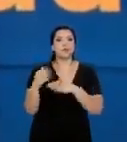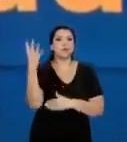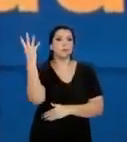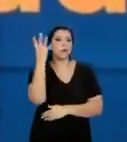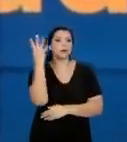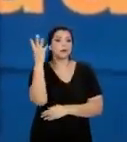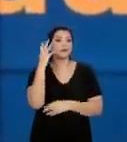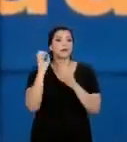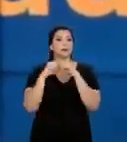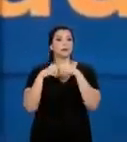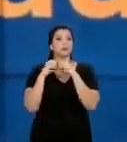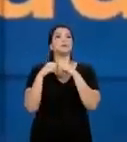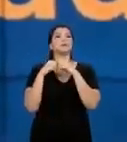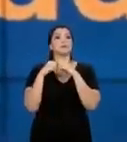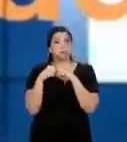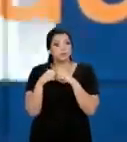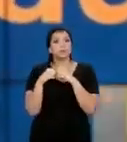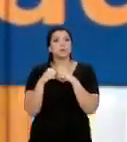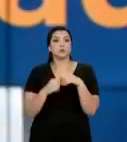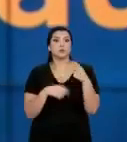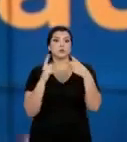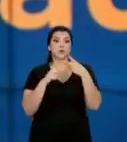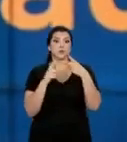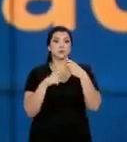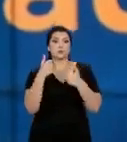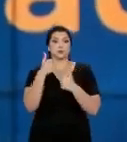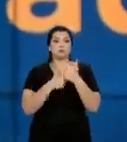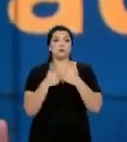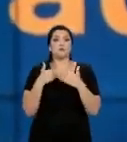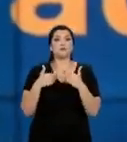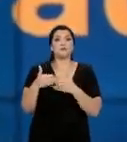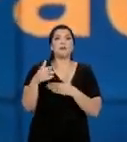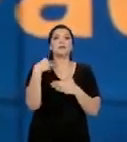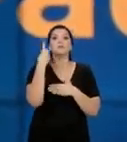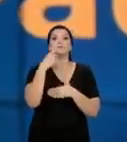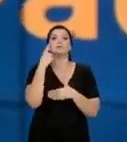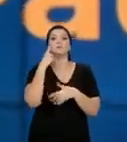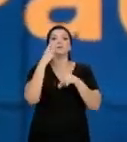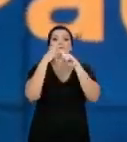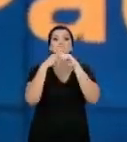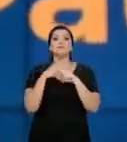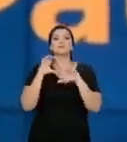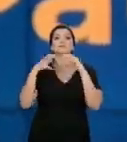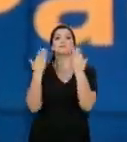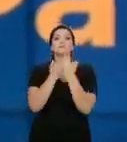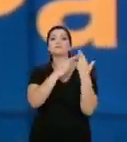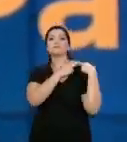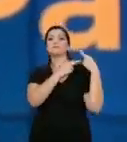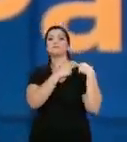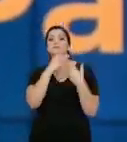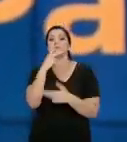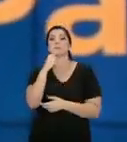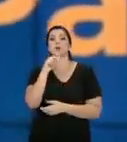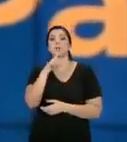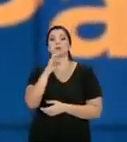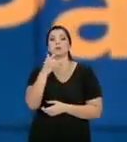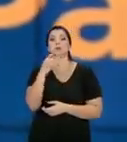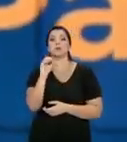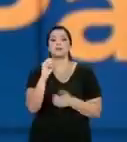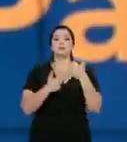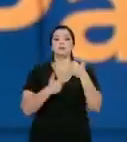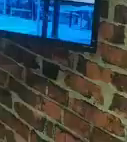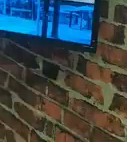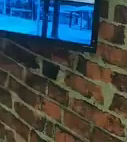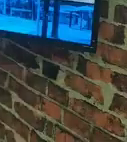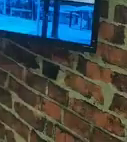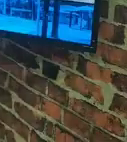acontece agora nesta quarta-feira lá no Morumbi o segundo jogo será definido nas próximas horas pela Confederação Paulista